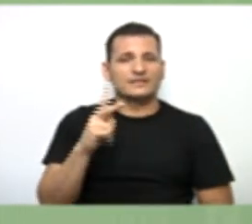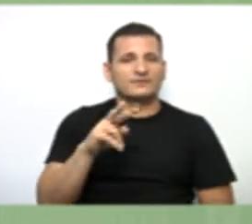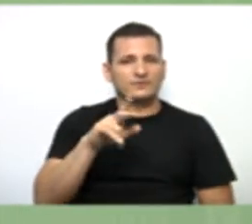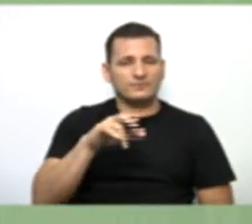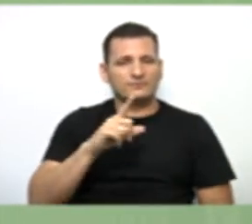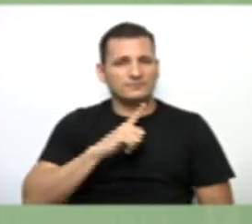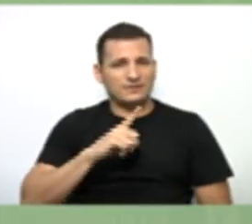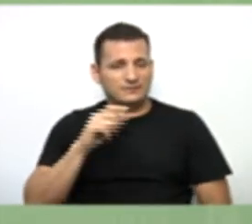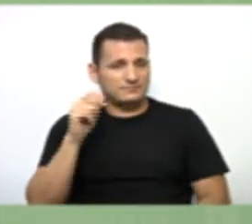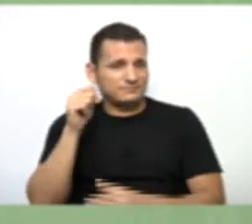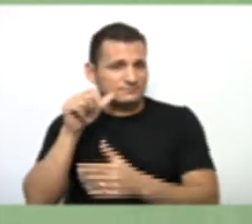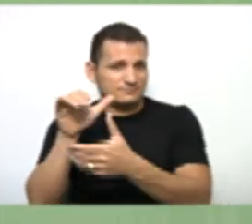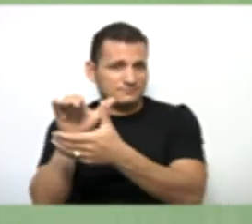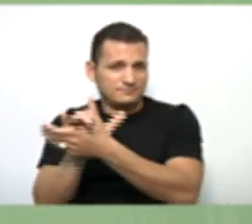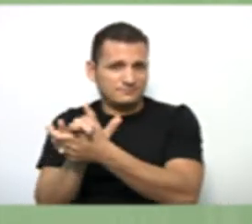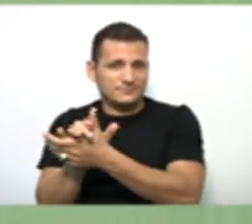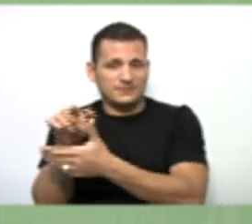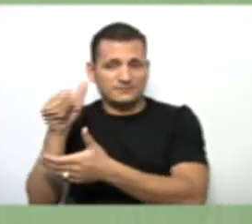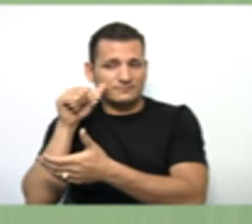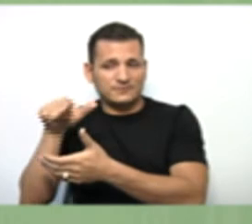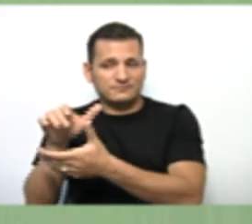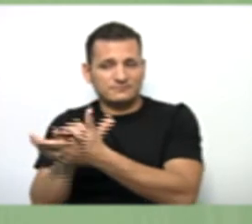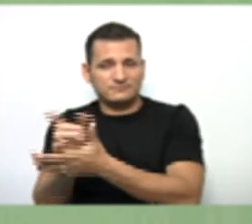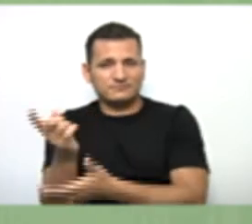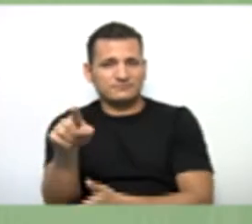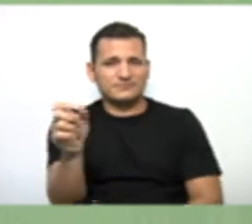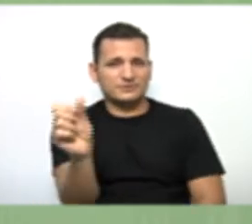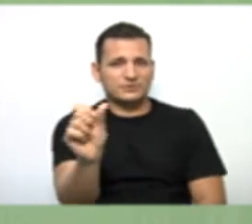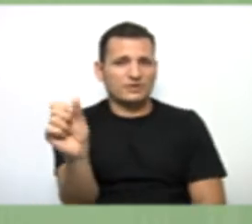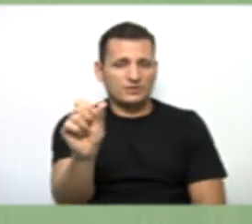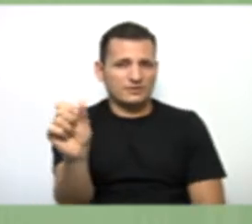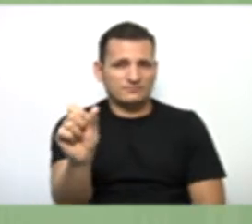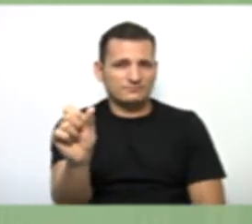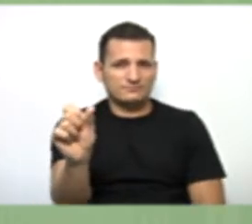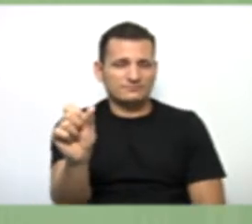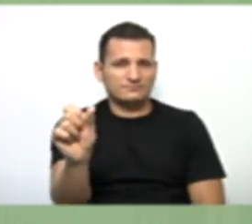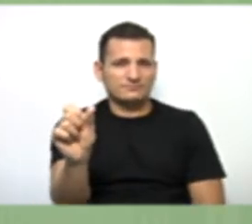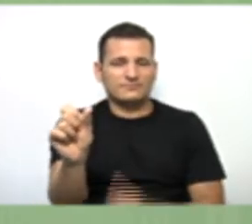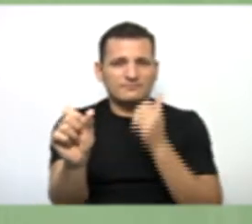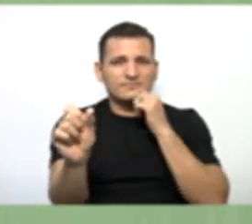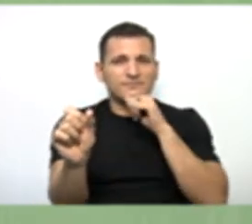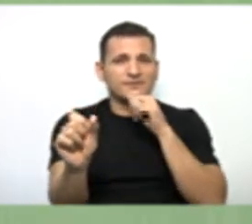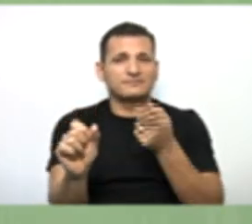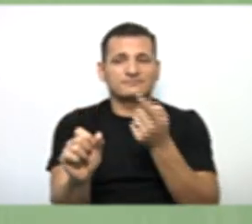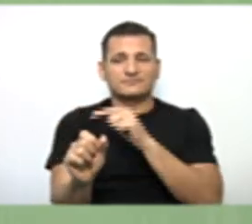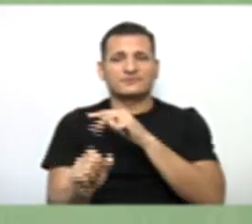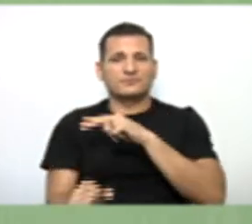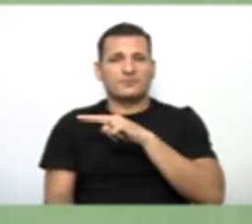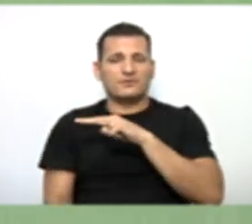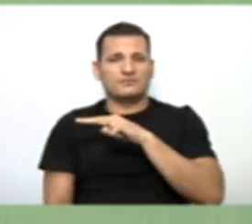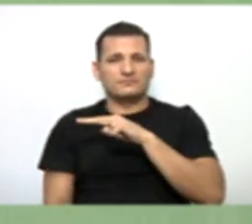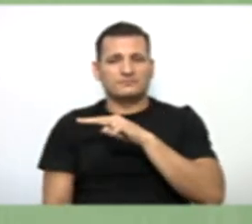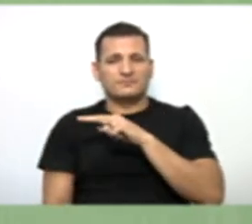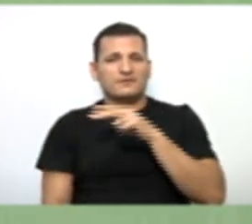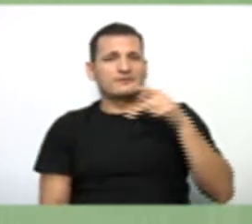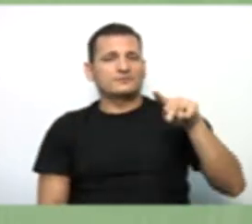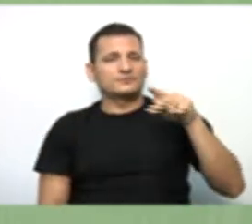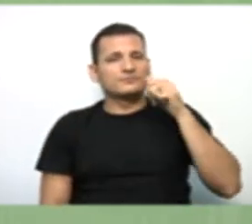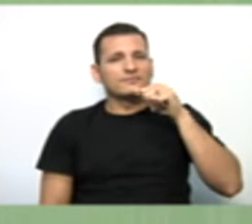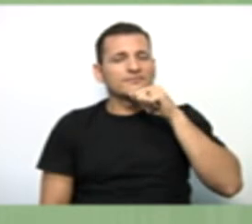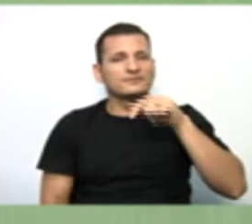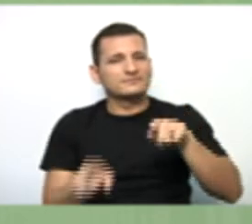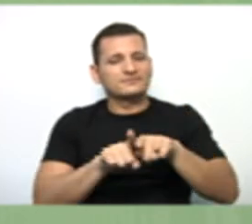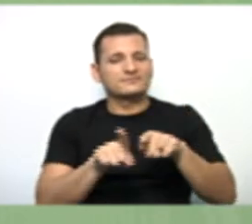tem uma mulher. E essa mulher tem uma sogra, a mãe do seu irmão, que é a sua mãe também. Olha aí, nesse